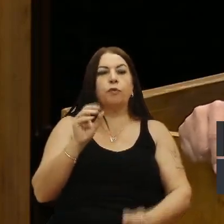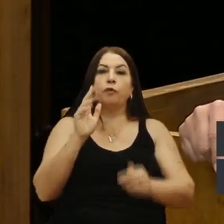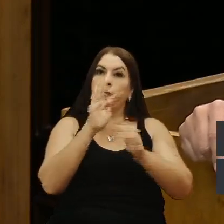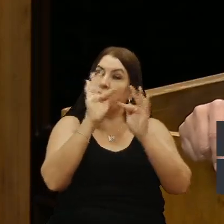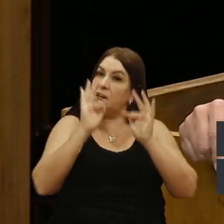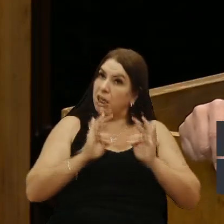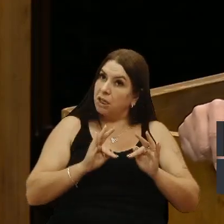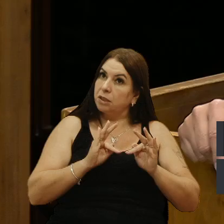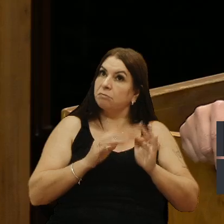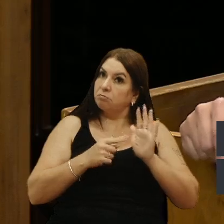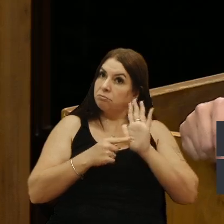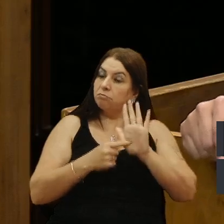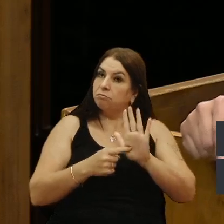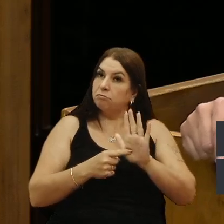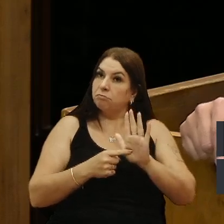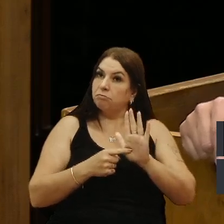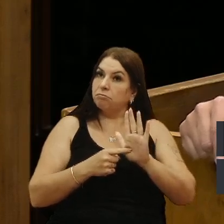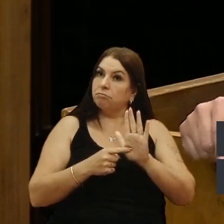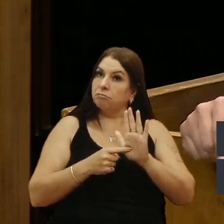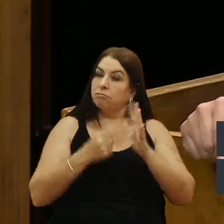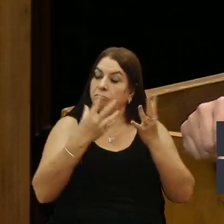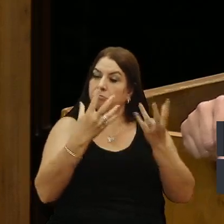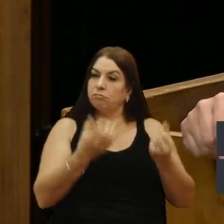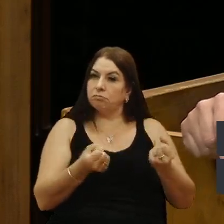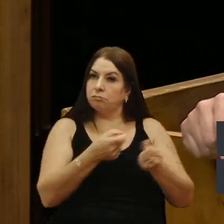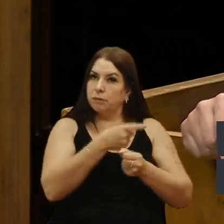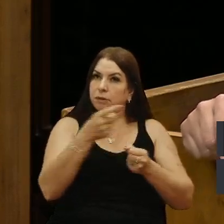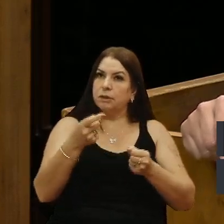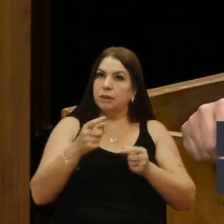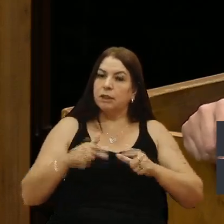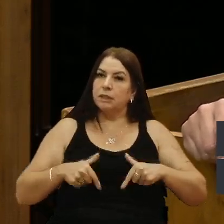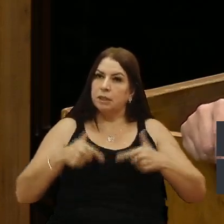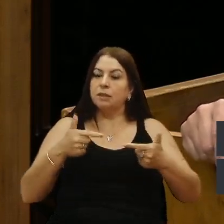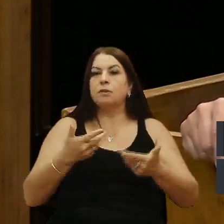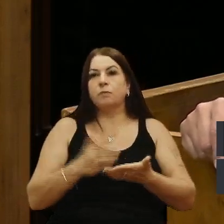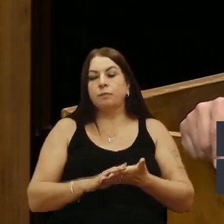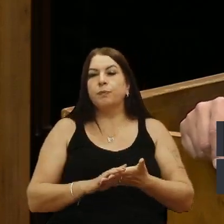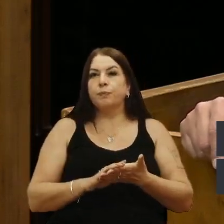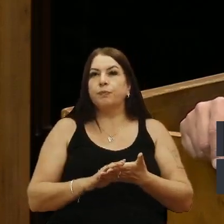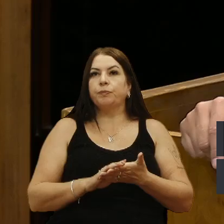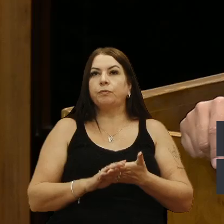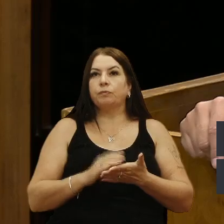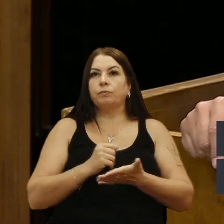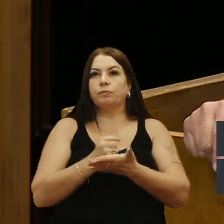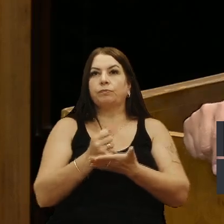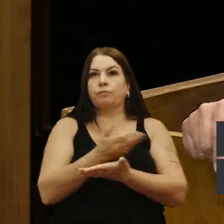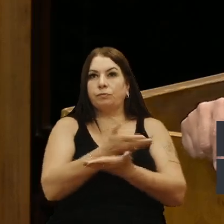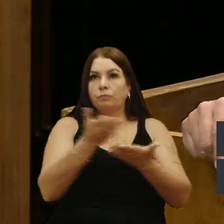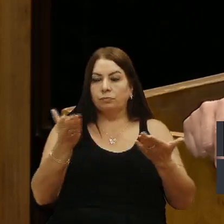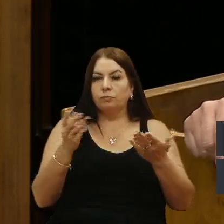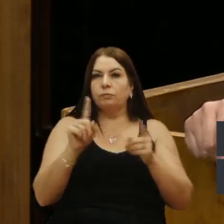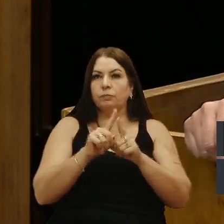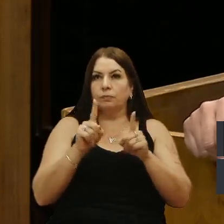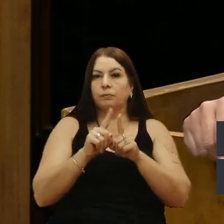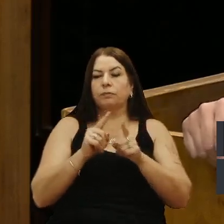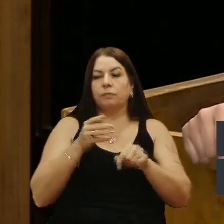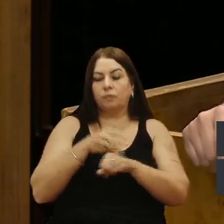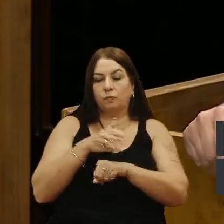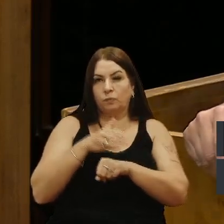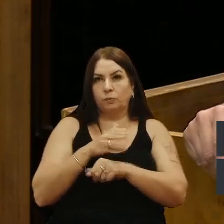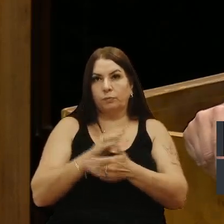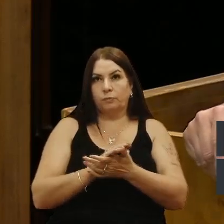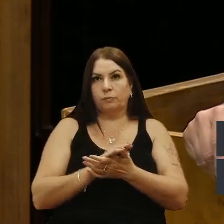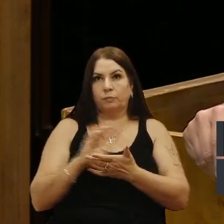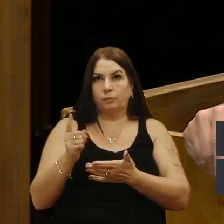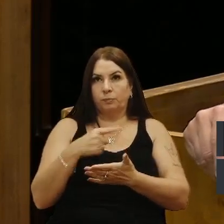feliz e se demonstrou muito receptivo nessas ações. Enfim, conto também com o apoio de vocês e com a participação